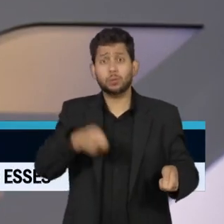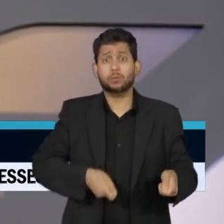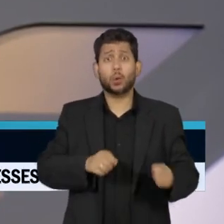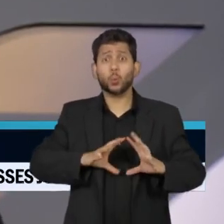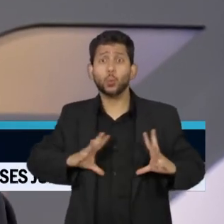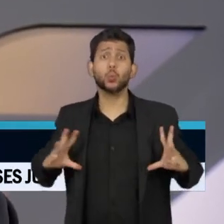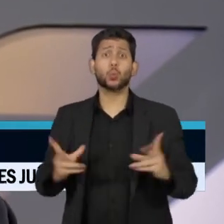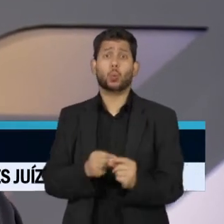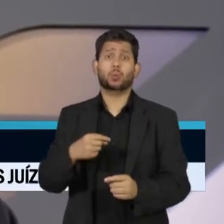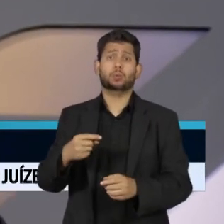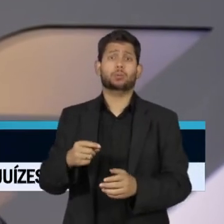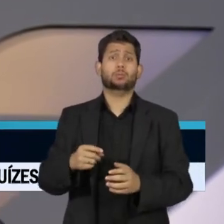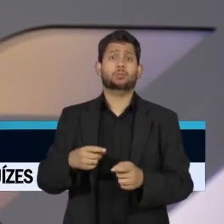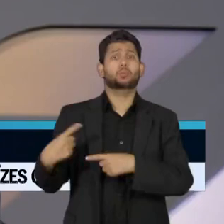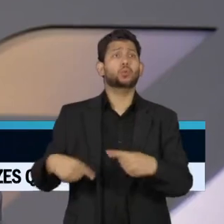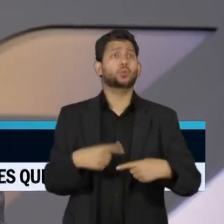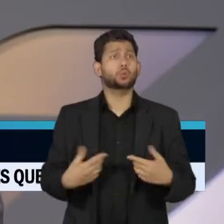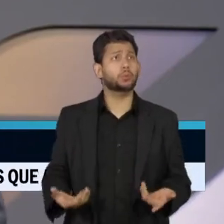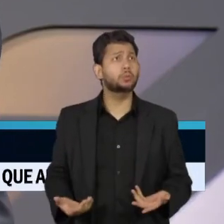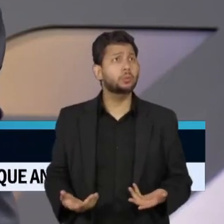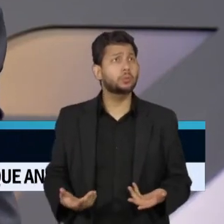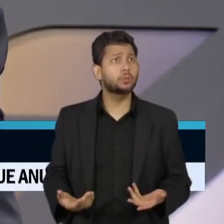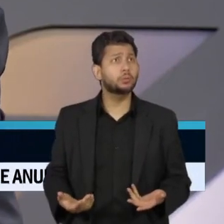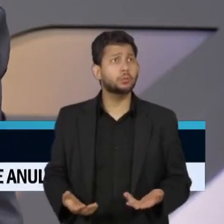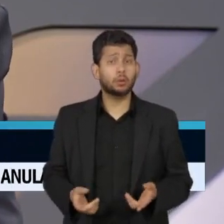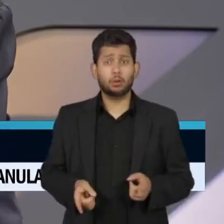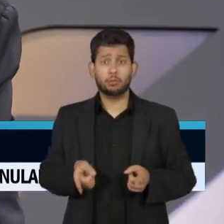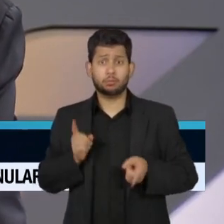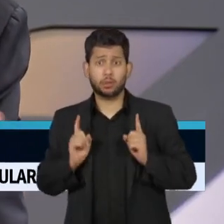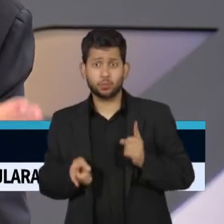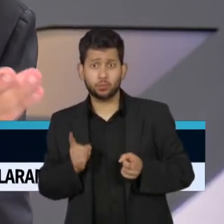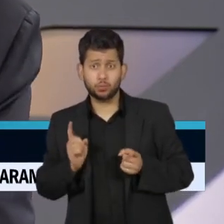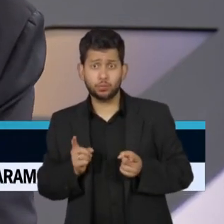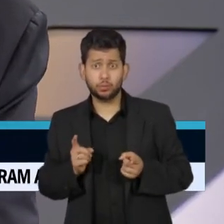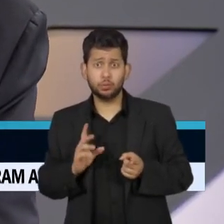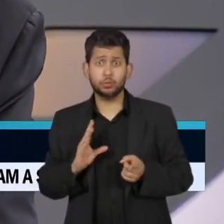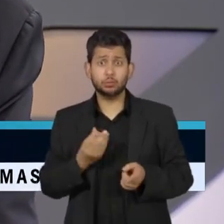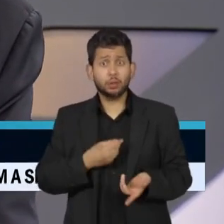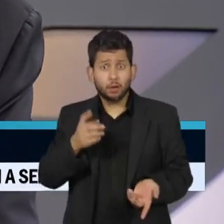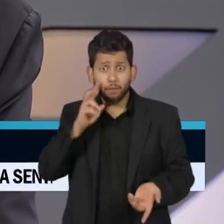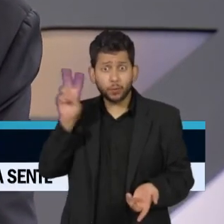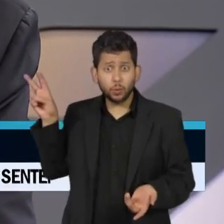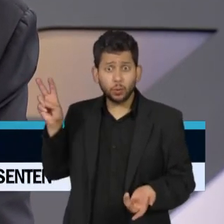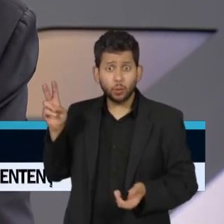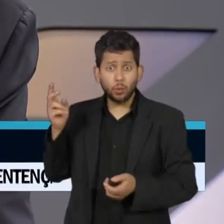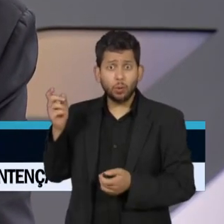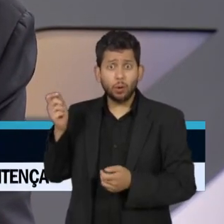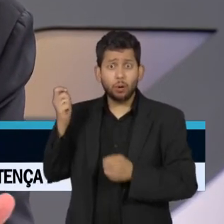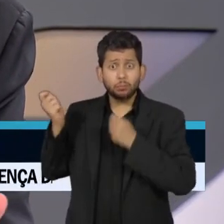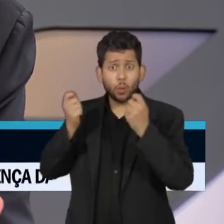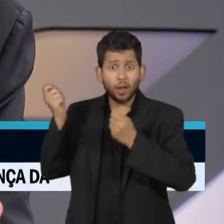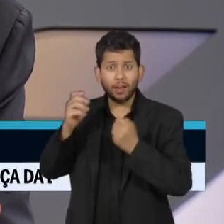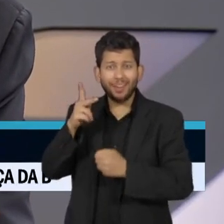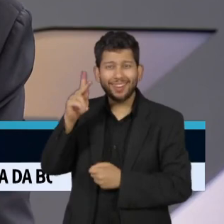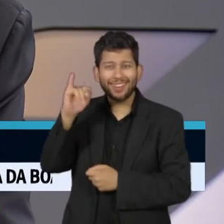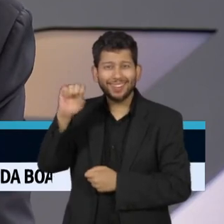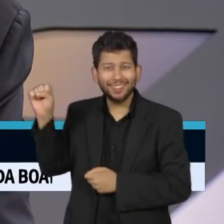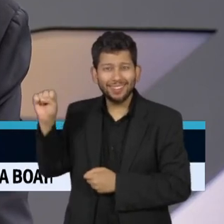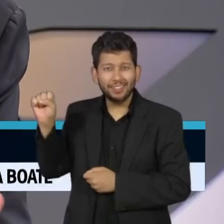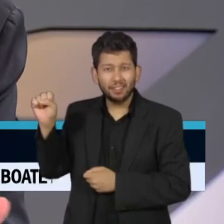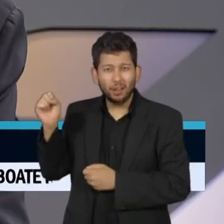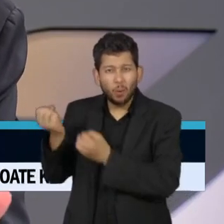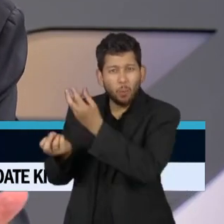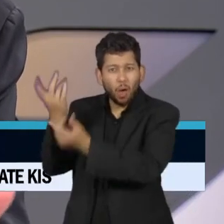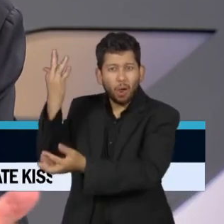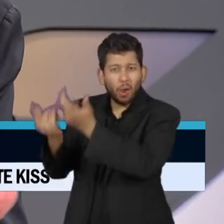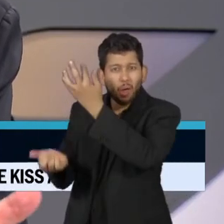que são... Não é, existe, os travestis é uma coisa. A gente está falando da Boate Kiss, que faz 10 anos que